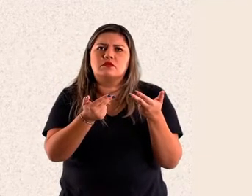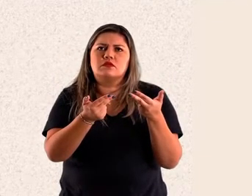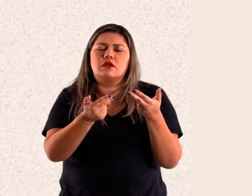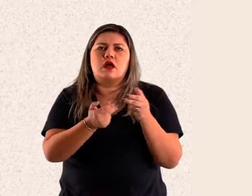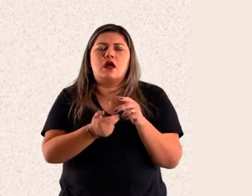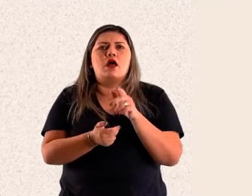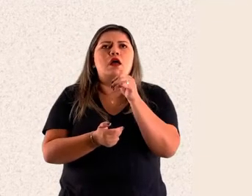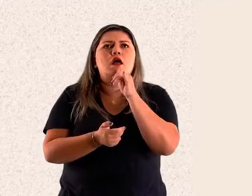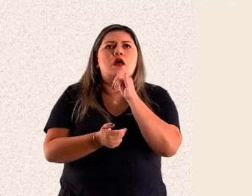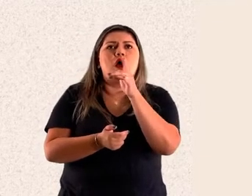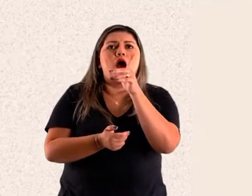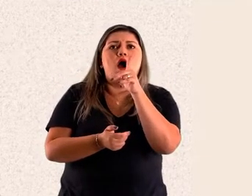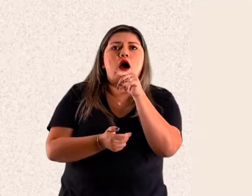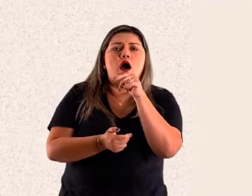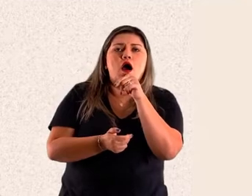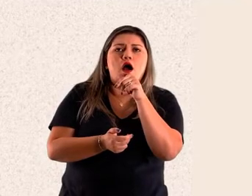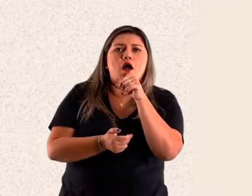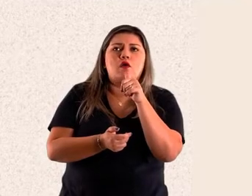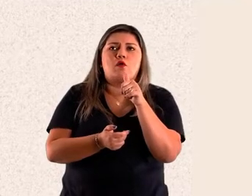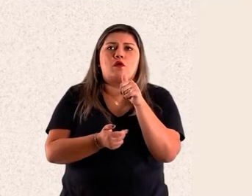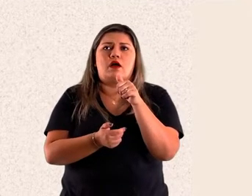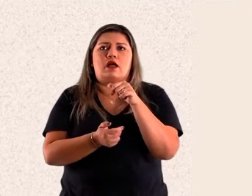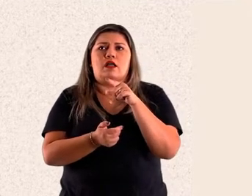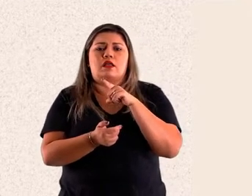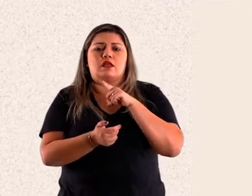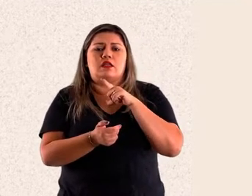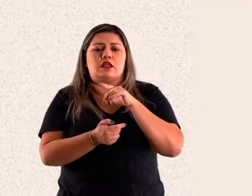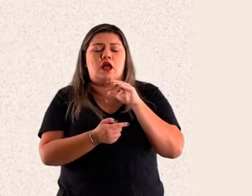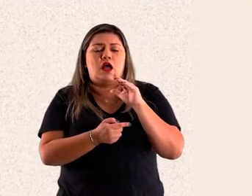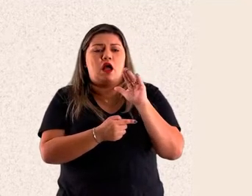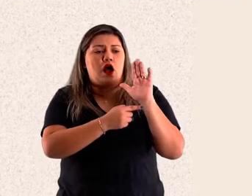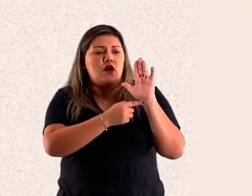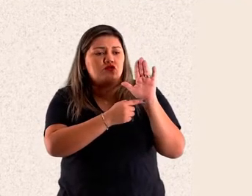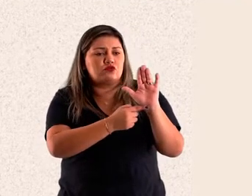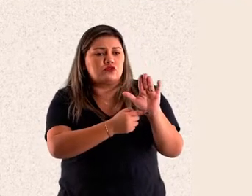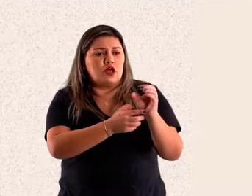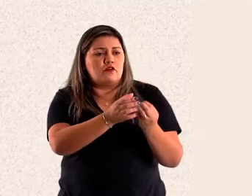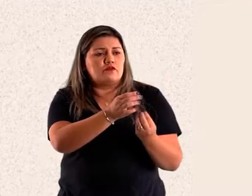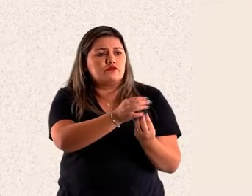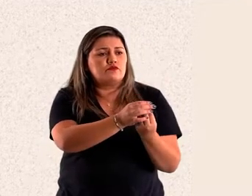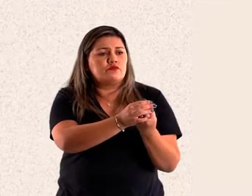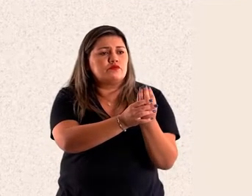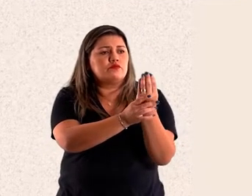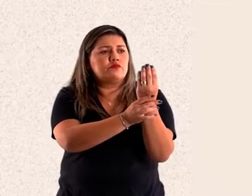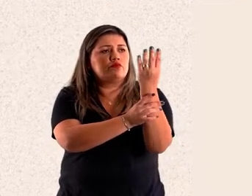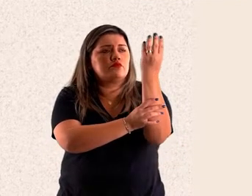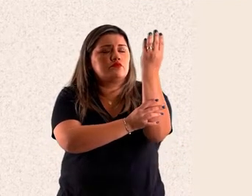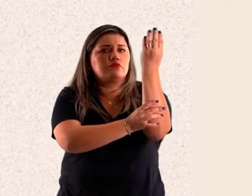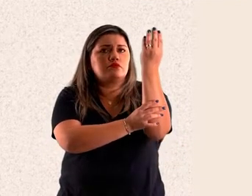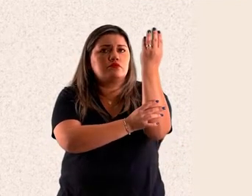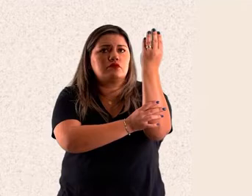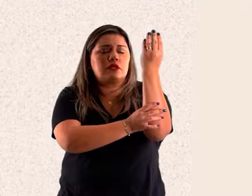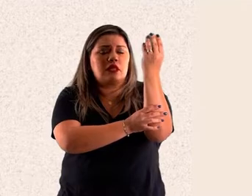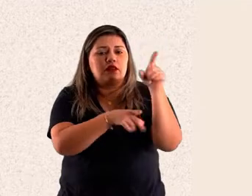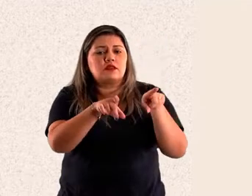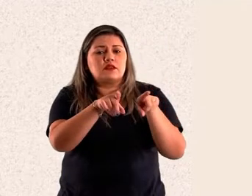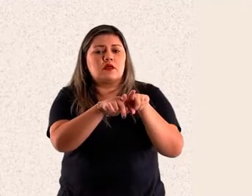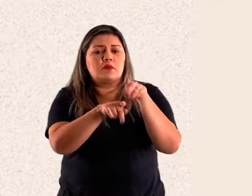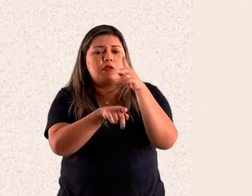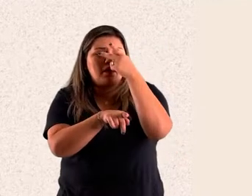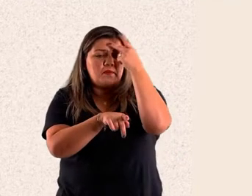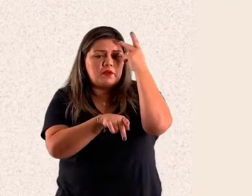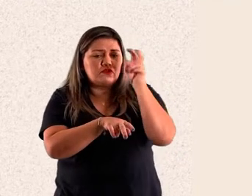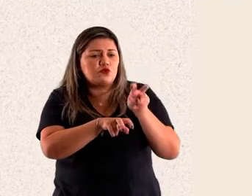água que que serviu para que esta flor crescer se o vento ao lavrador ou a